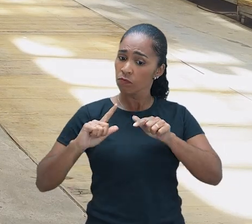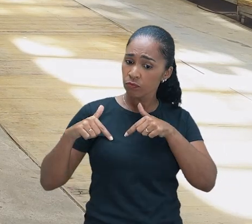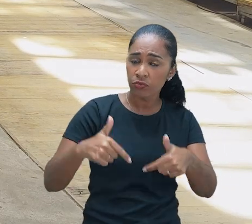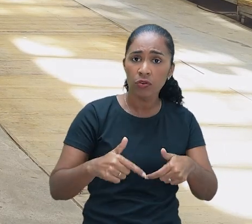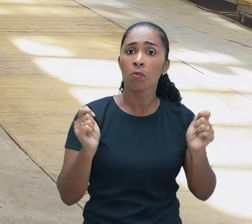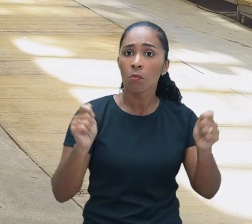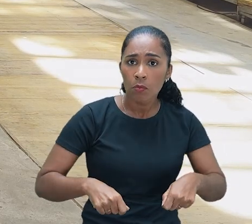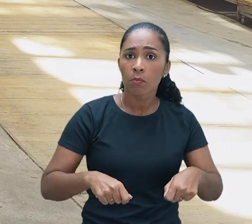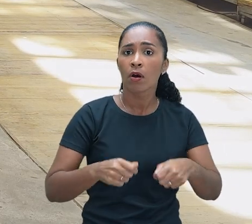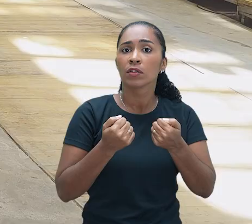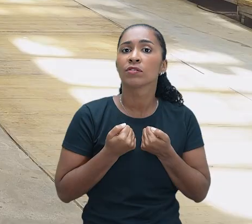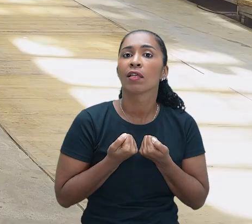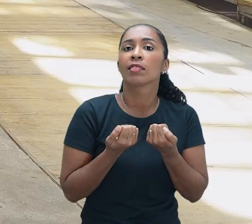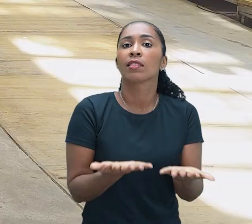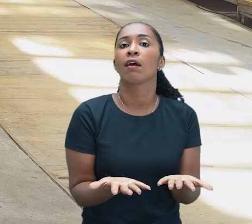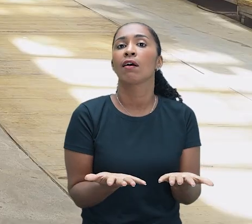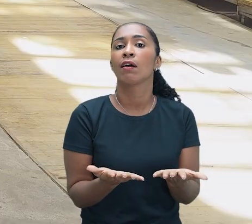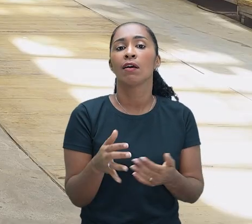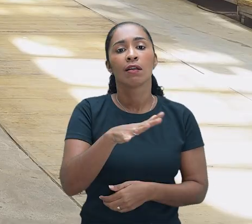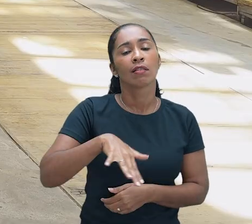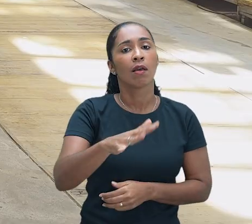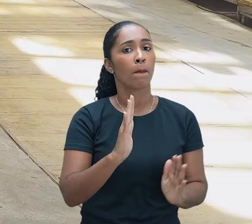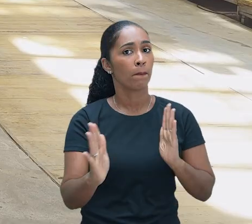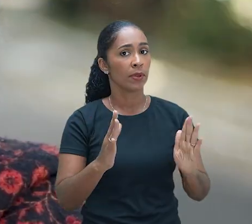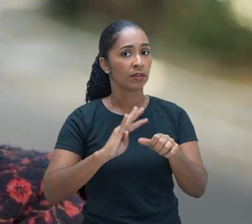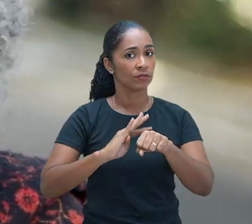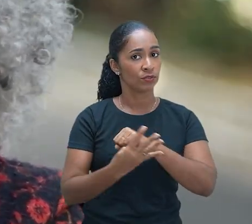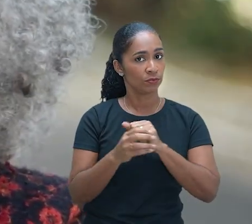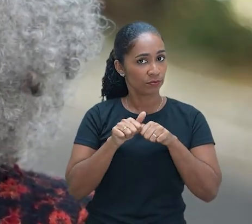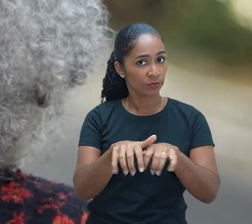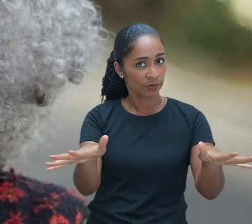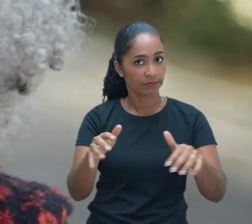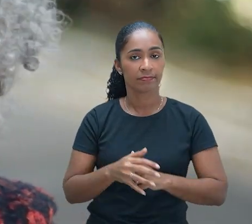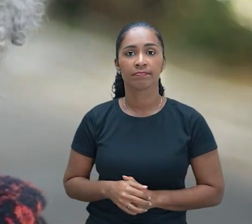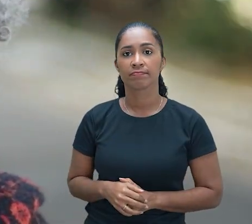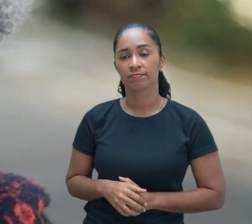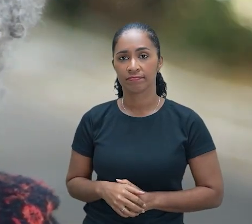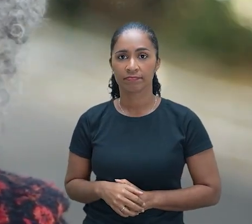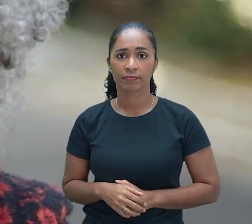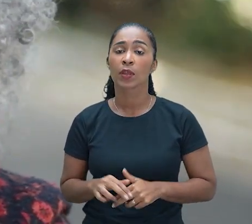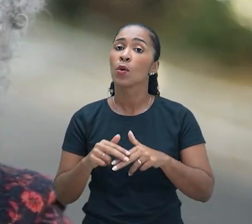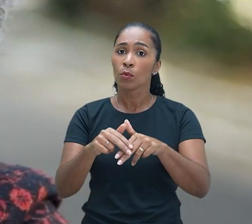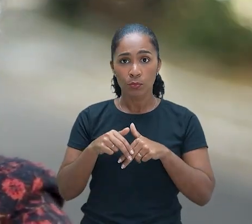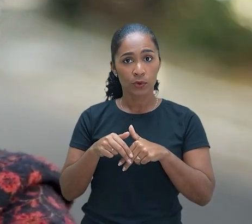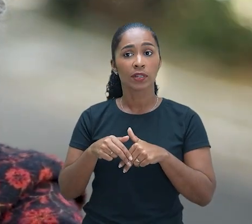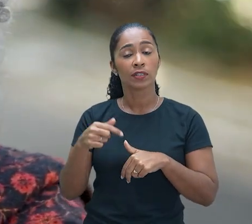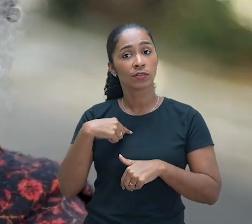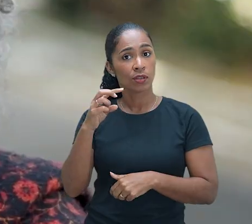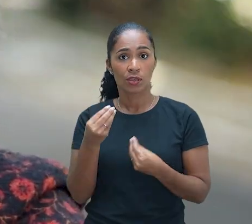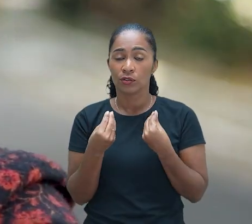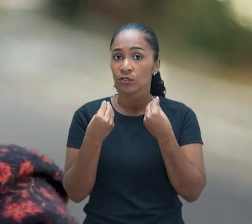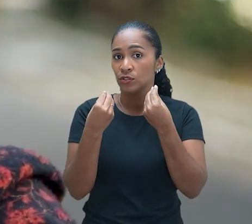eu posso oferecer na pandemia? Então, estou imbuída da teatralidade, por isso que eu